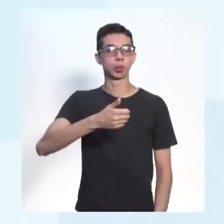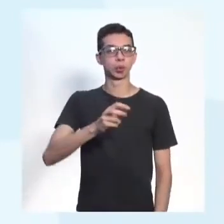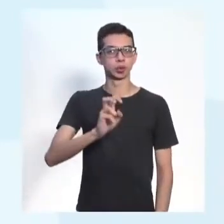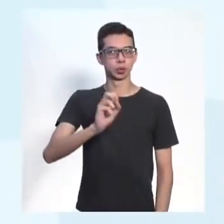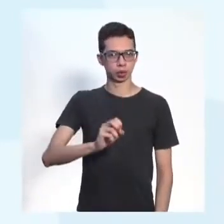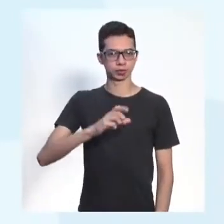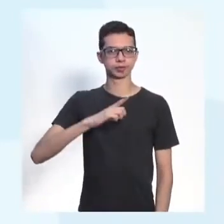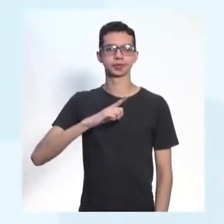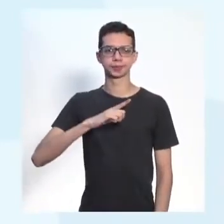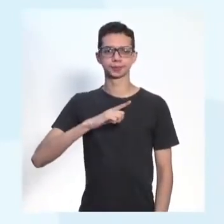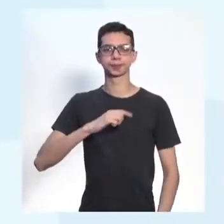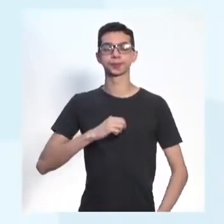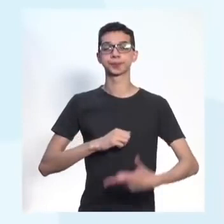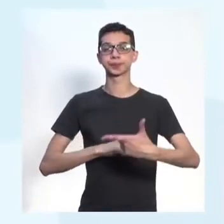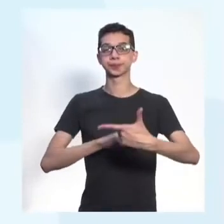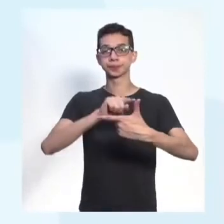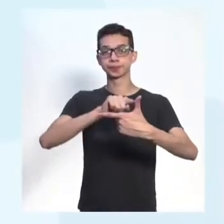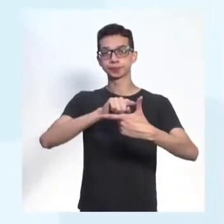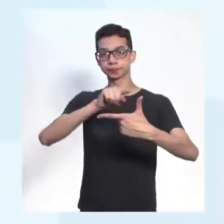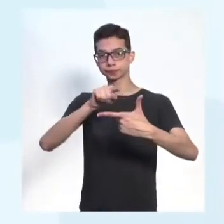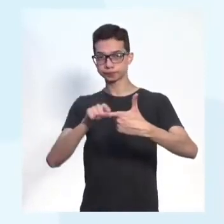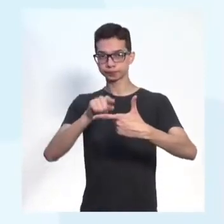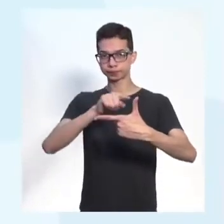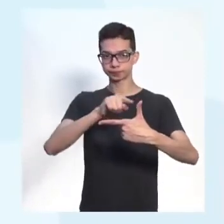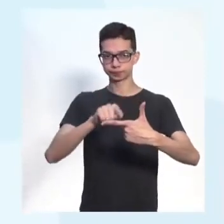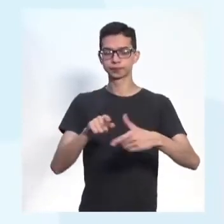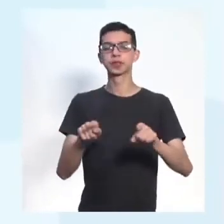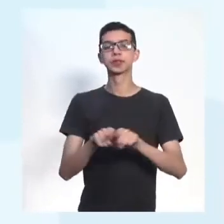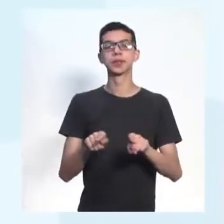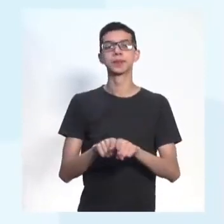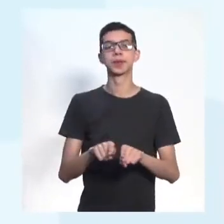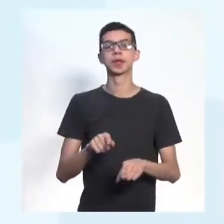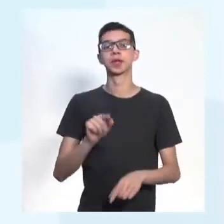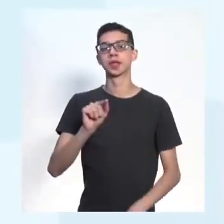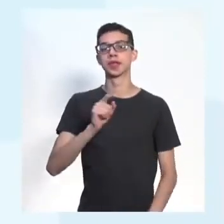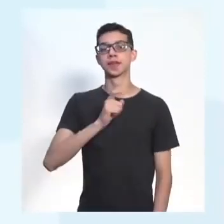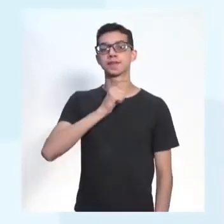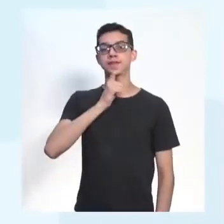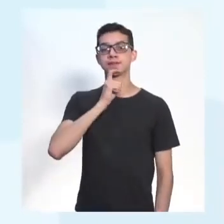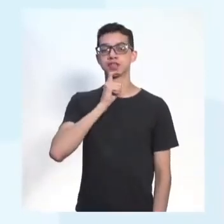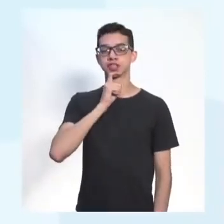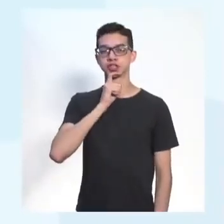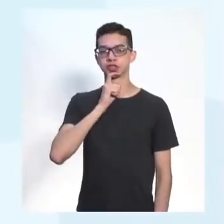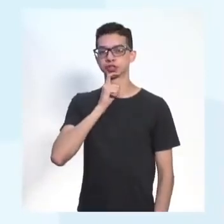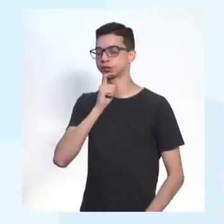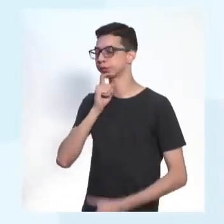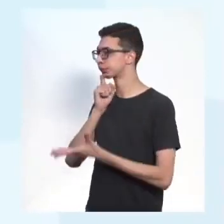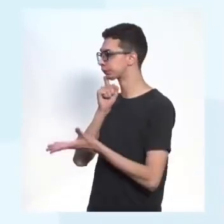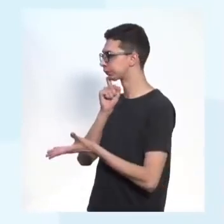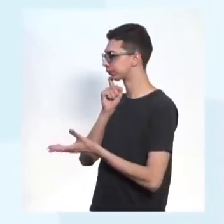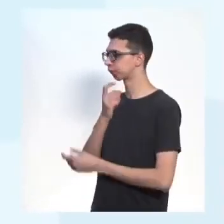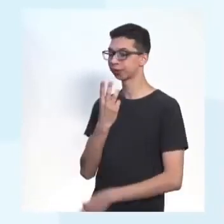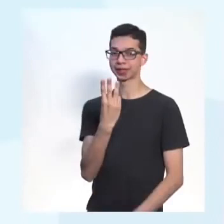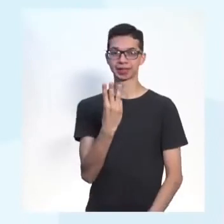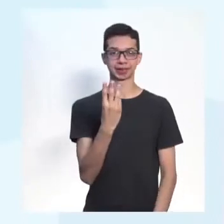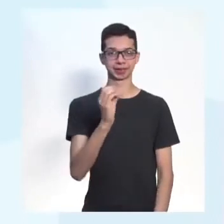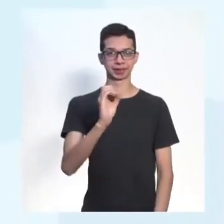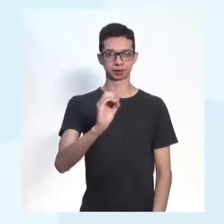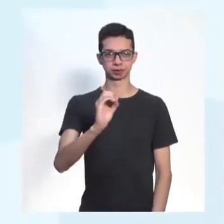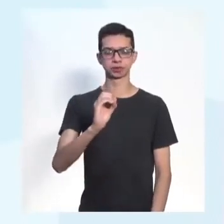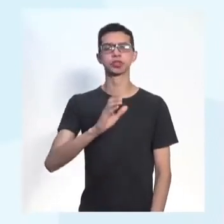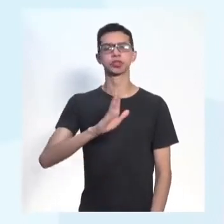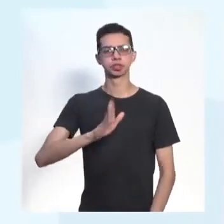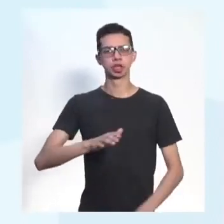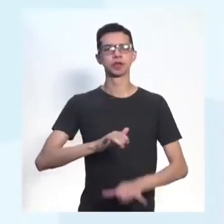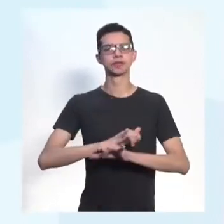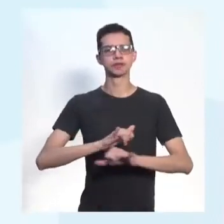determinada posição. E eu tenho o ângulo em verde 30. De todas as relações que eu passei,